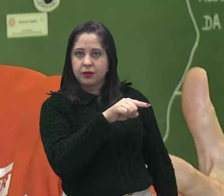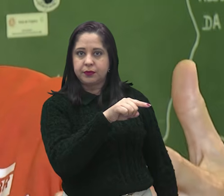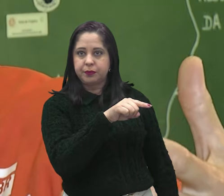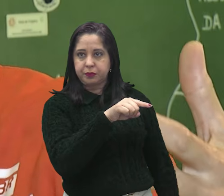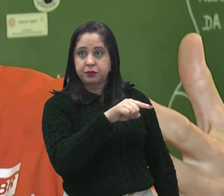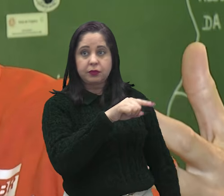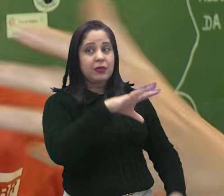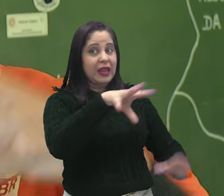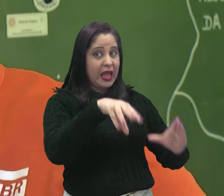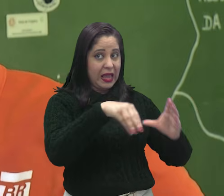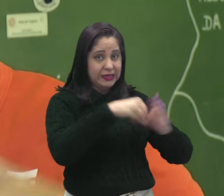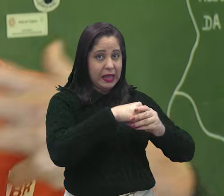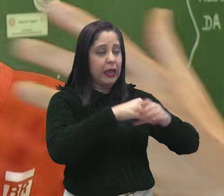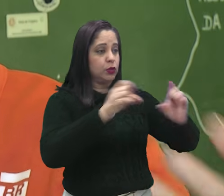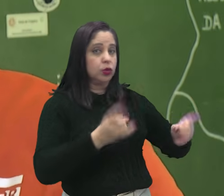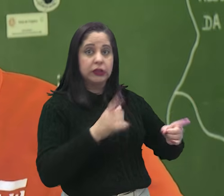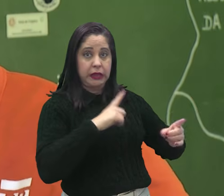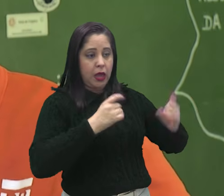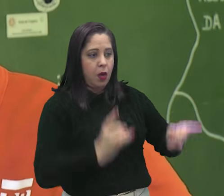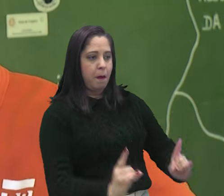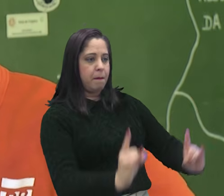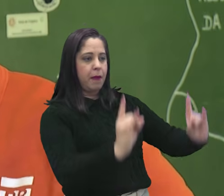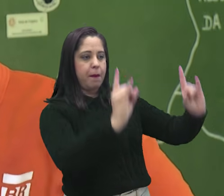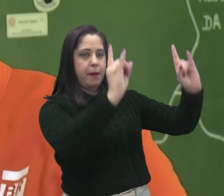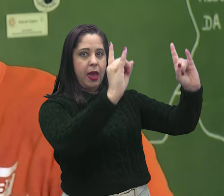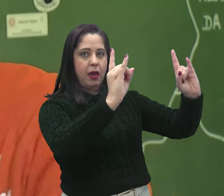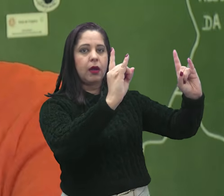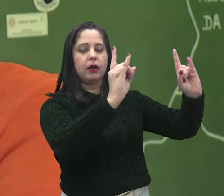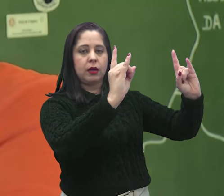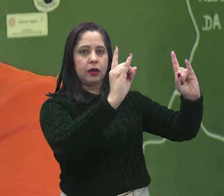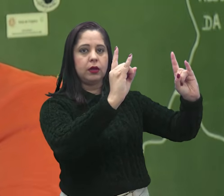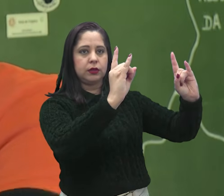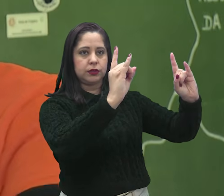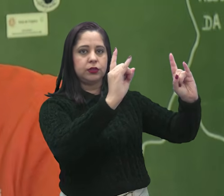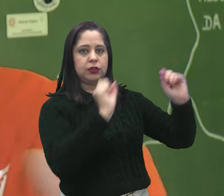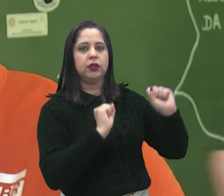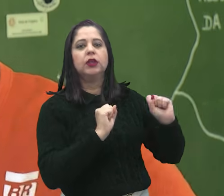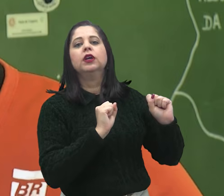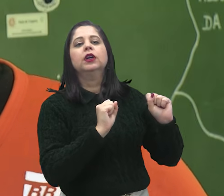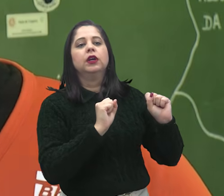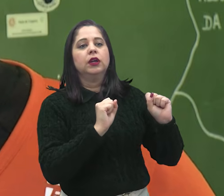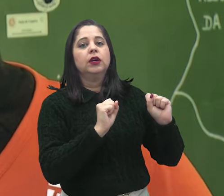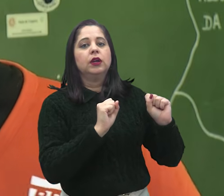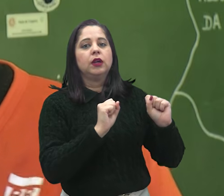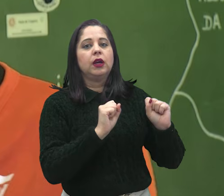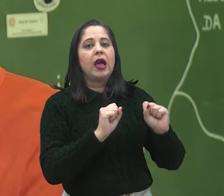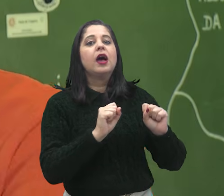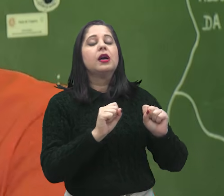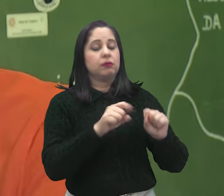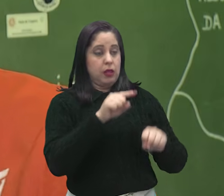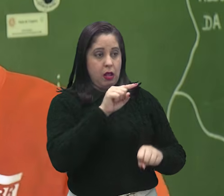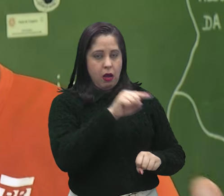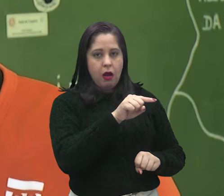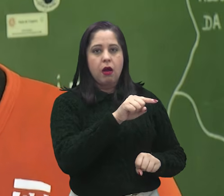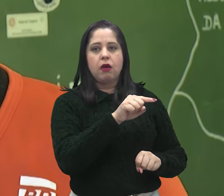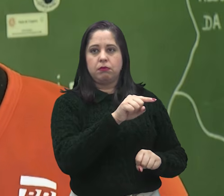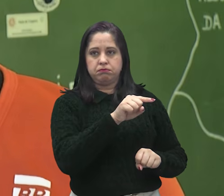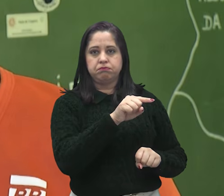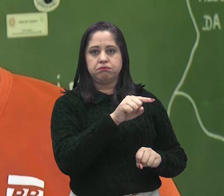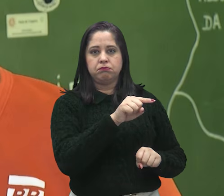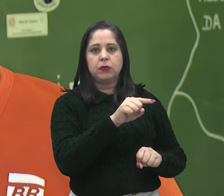da Tecelagem Paraíba, é um prédio de 1920, então ele faz parte, né, o próprio prédio faz parte